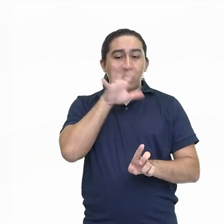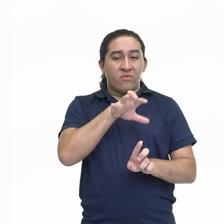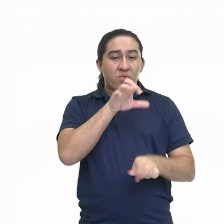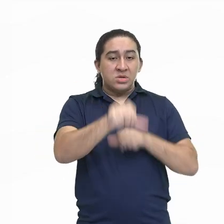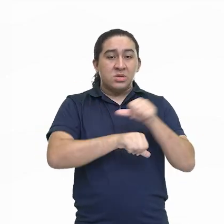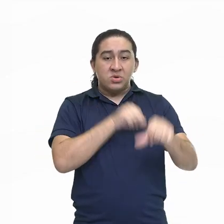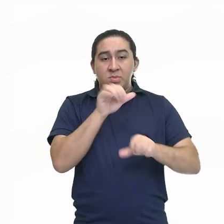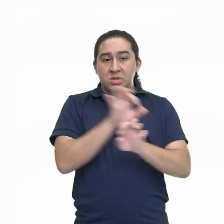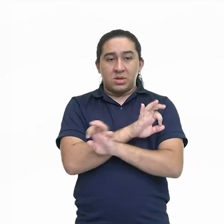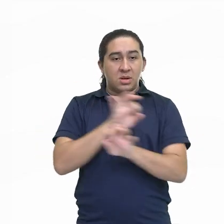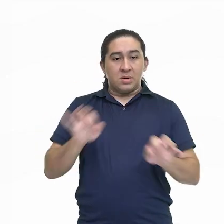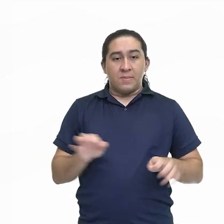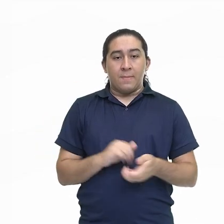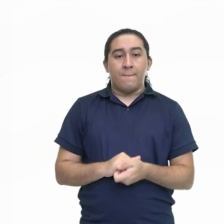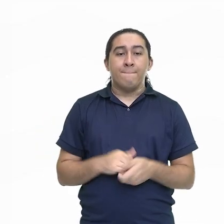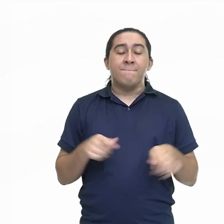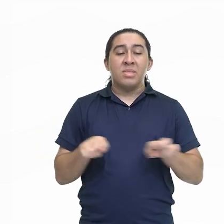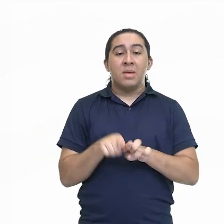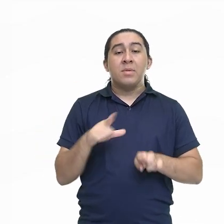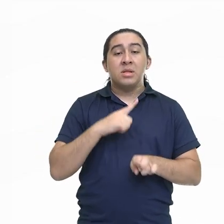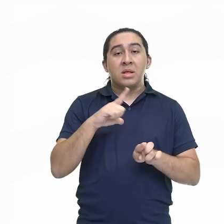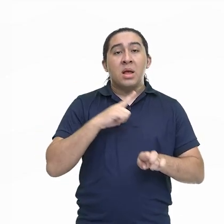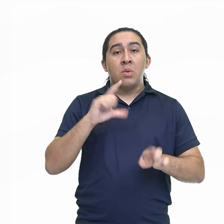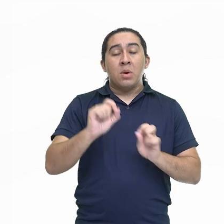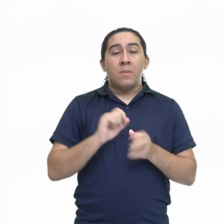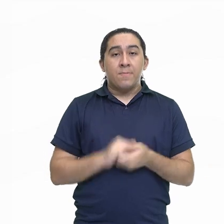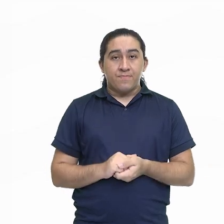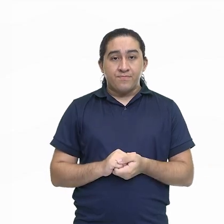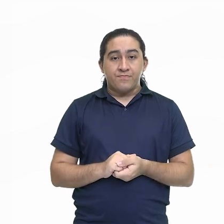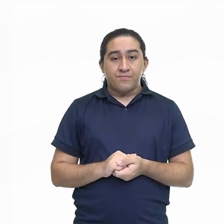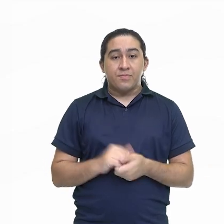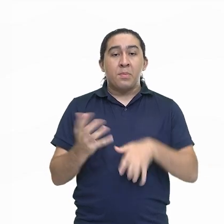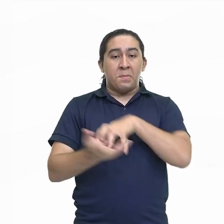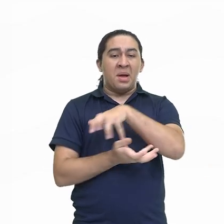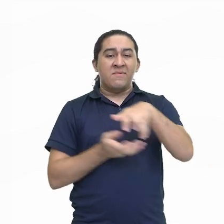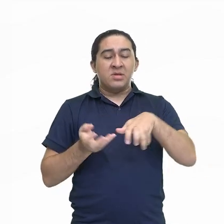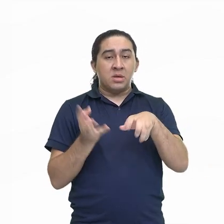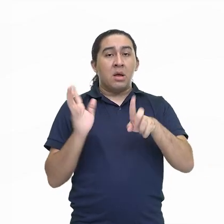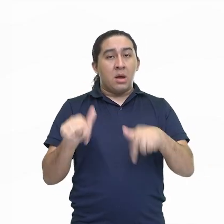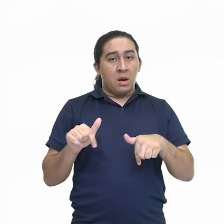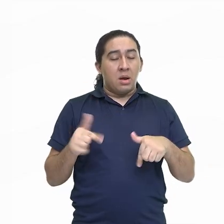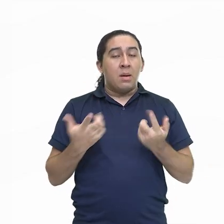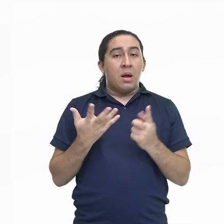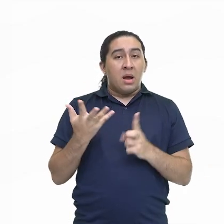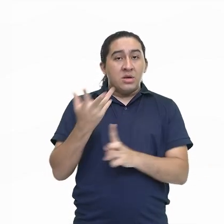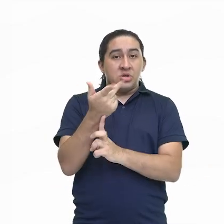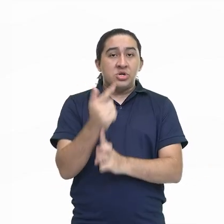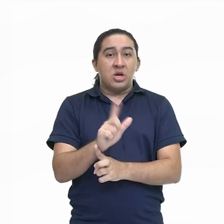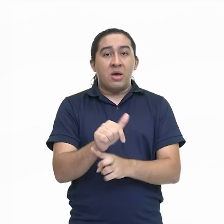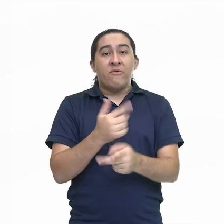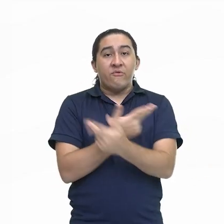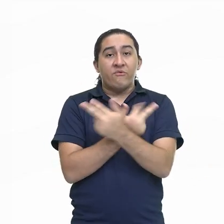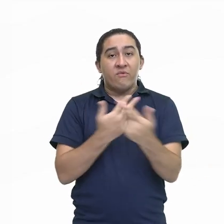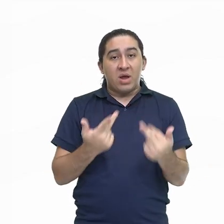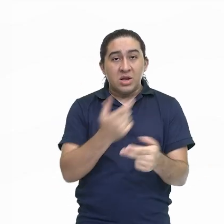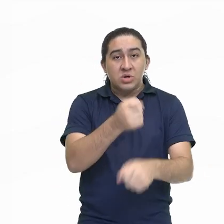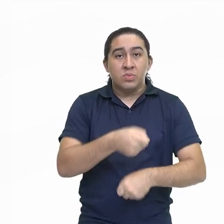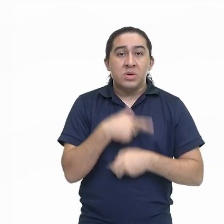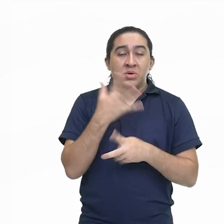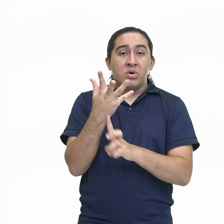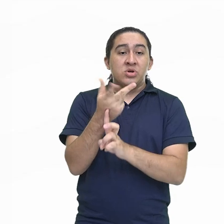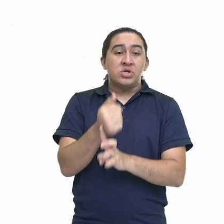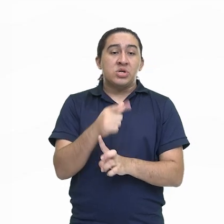tá? E aí nós temos as manifestações artísticas, que são diversas, né? Formas de expressão artística, incluindo